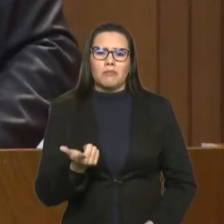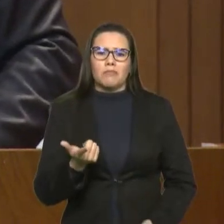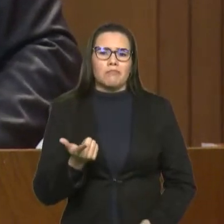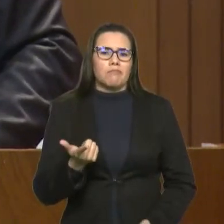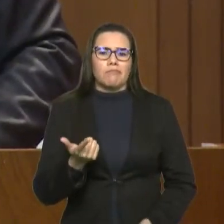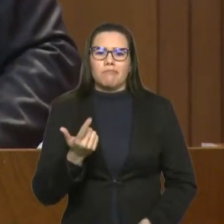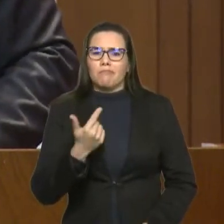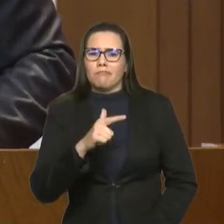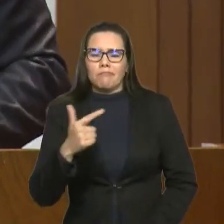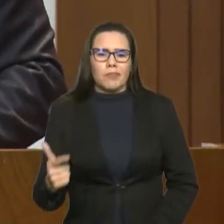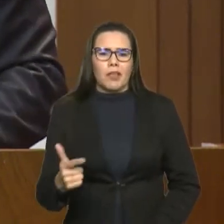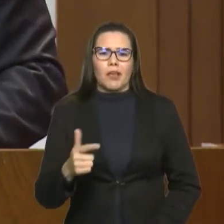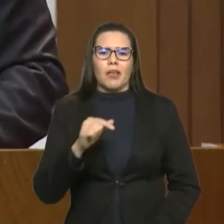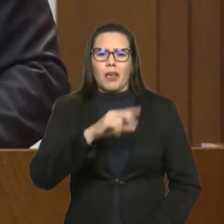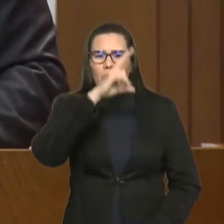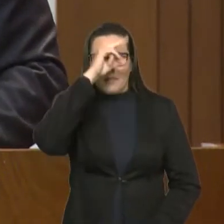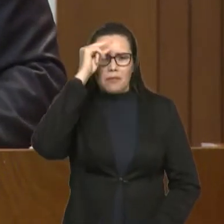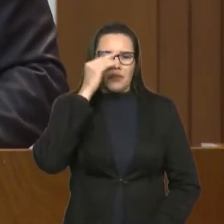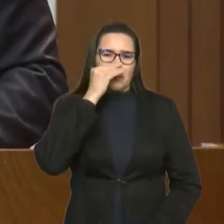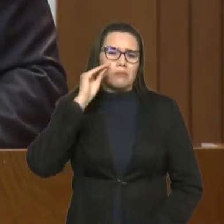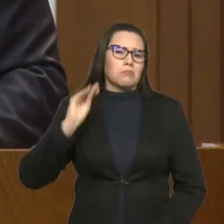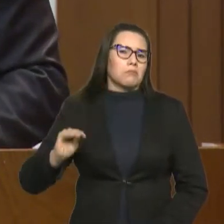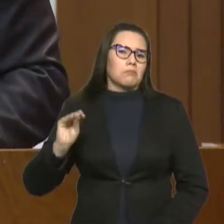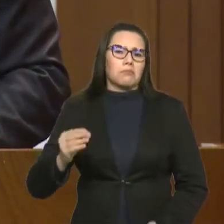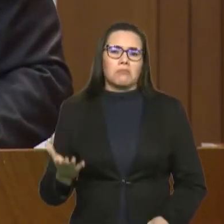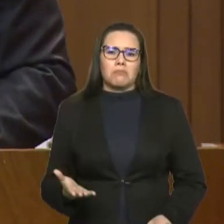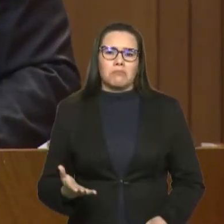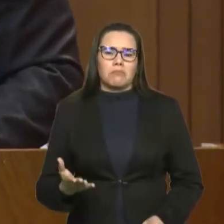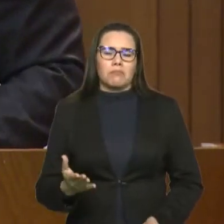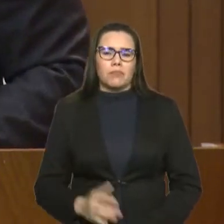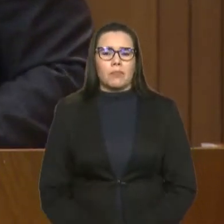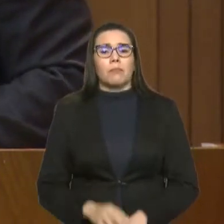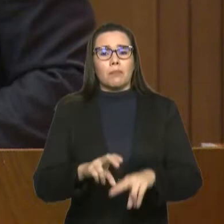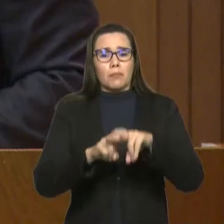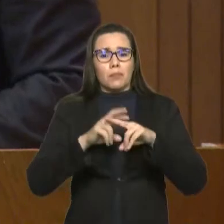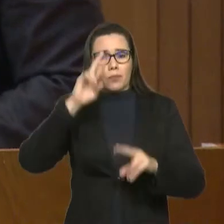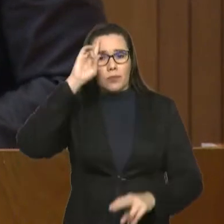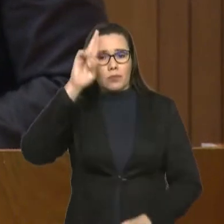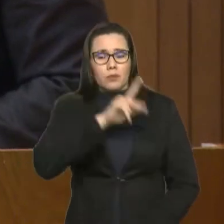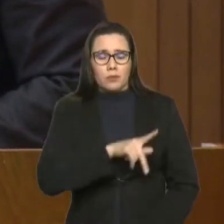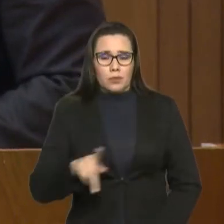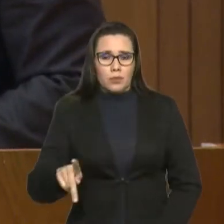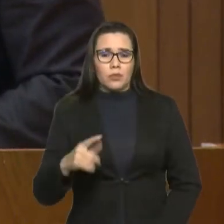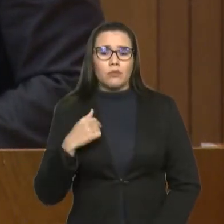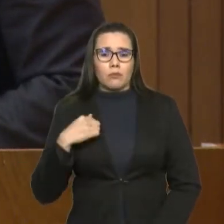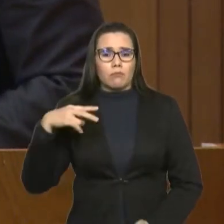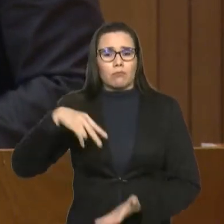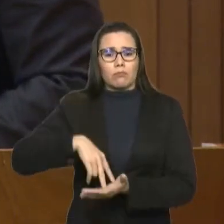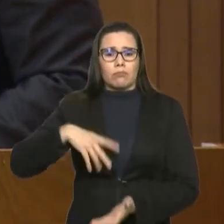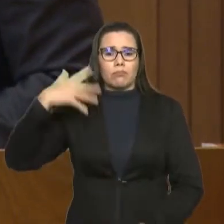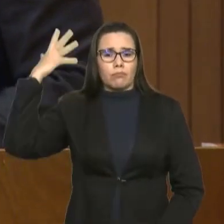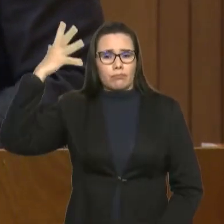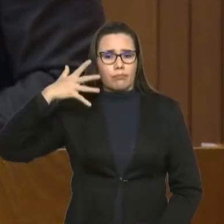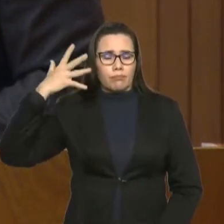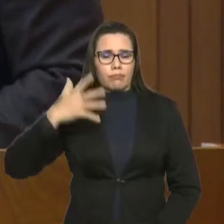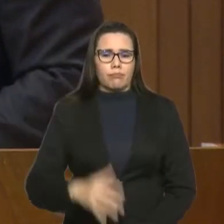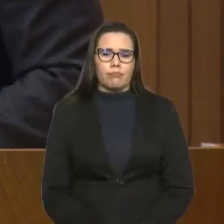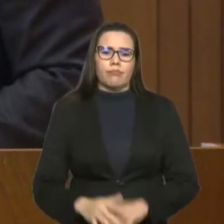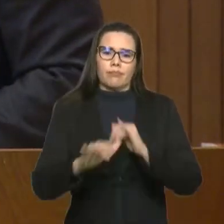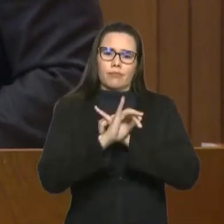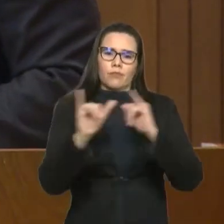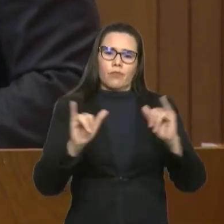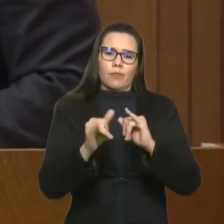do Poder Público, da Prefeitura de São Luís. E é por isso, senhor presidente, que vem à tribuna expor esse